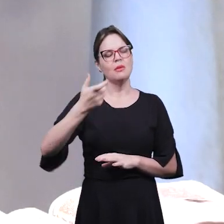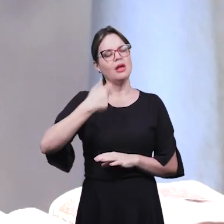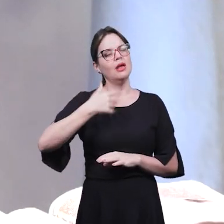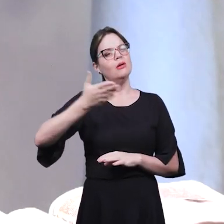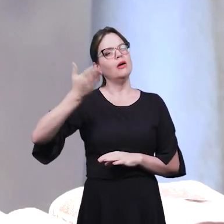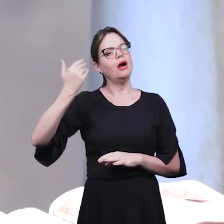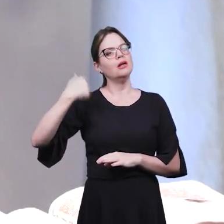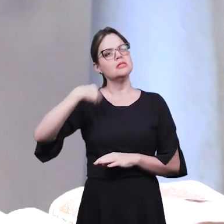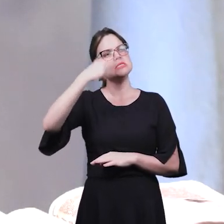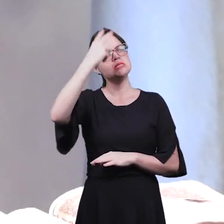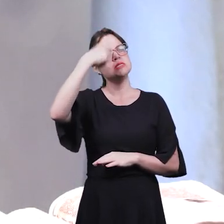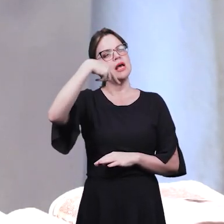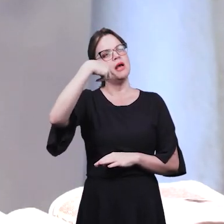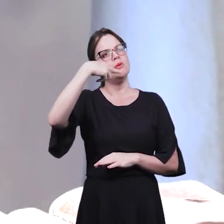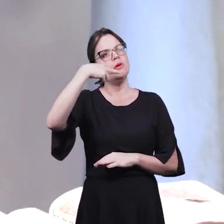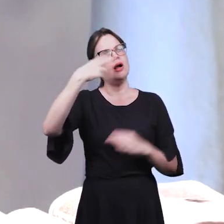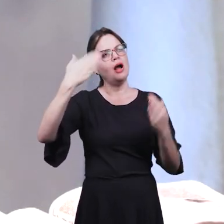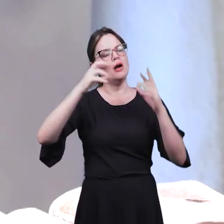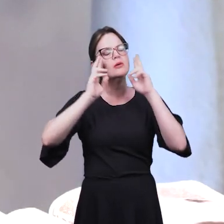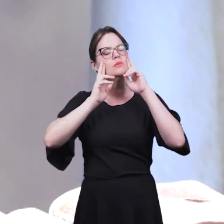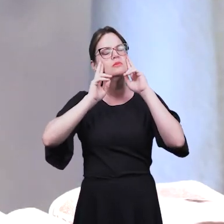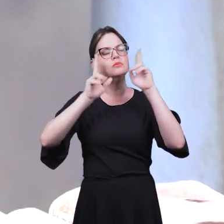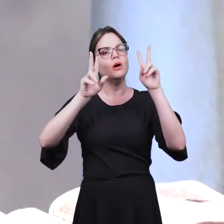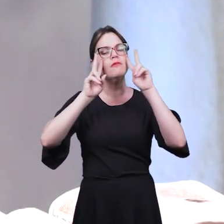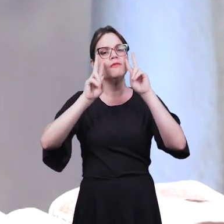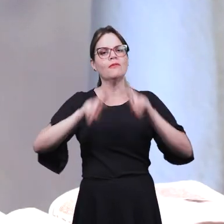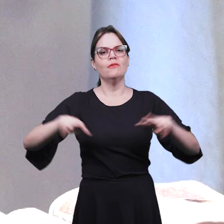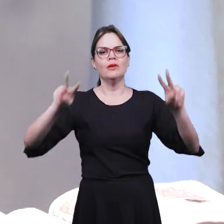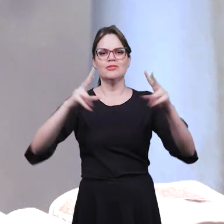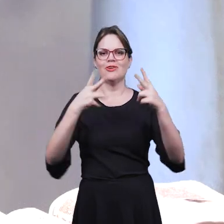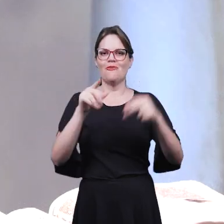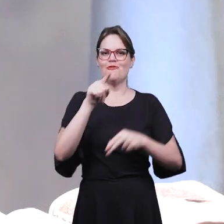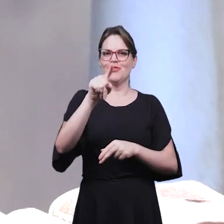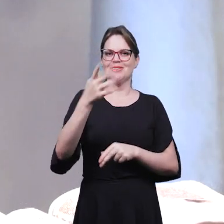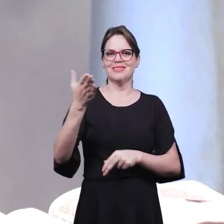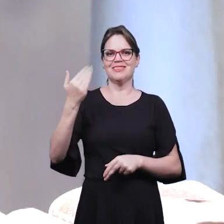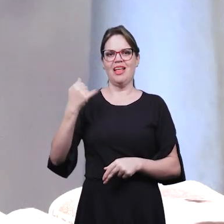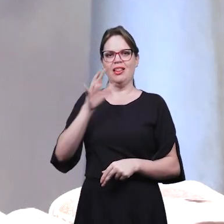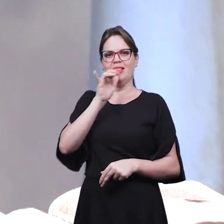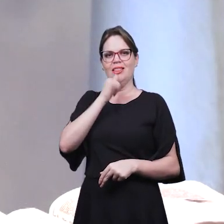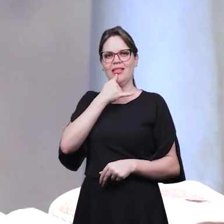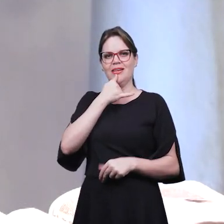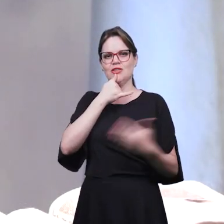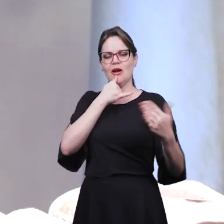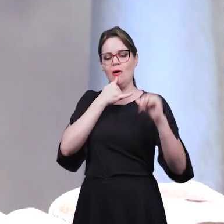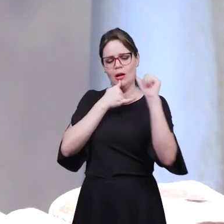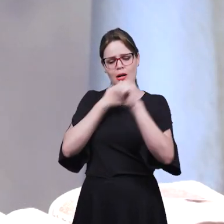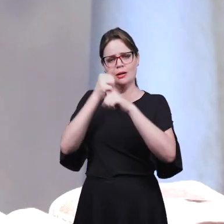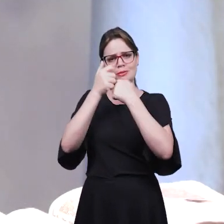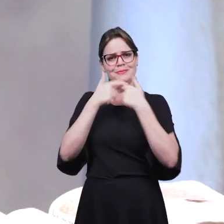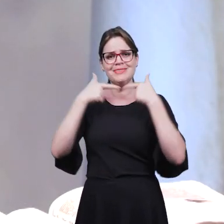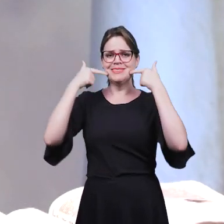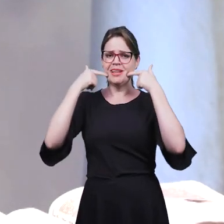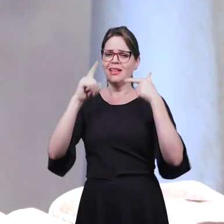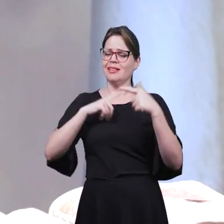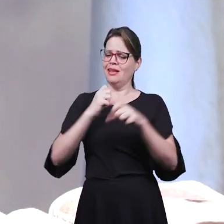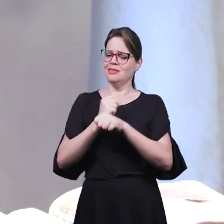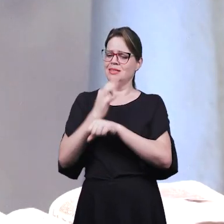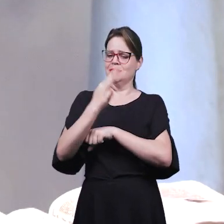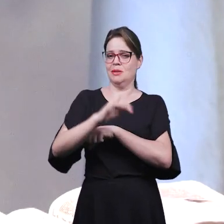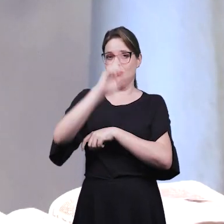alegria de Jesus. Você não tinha esperança de eternidade, agora tem esperança de Jesus. Então isso que é importante. Então o Senhor quer que você lembre sempre